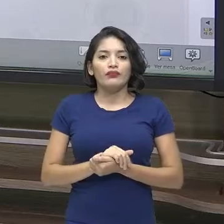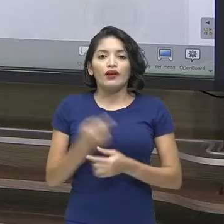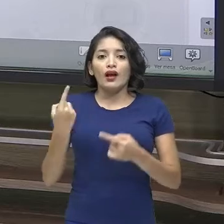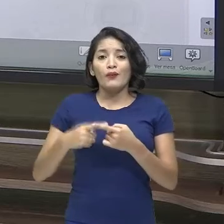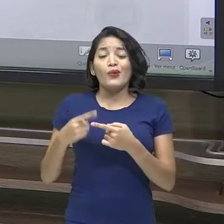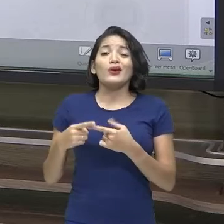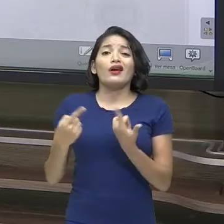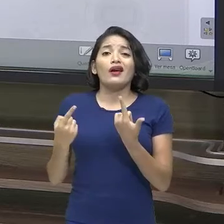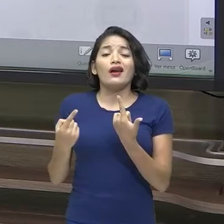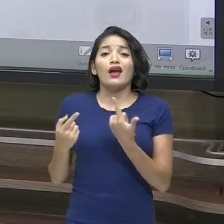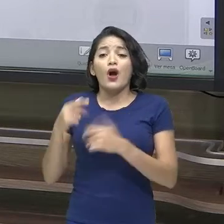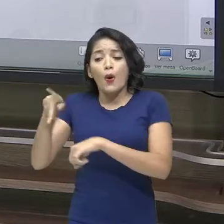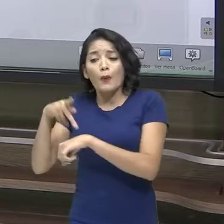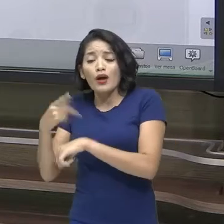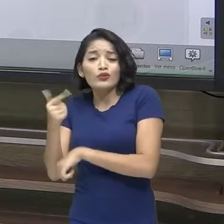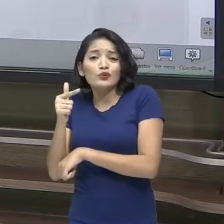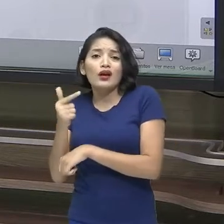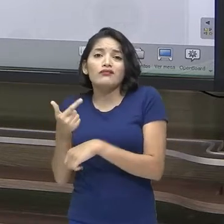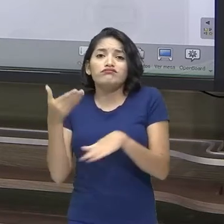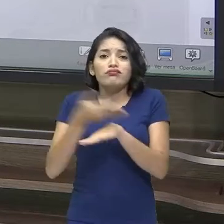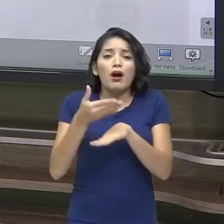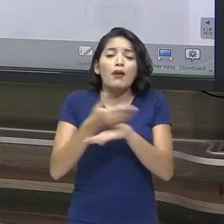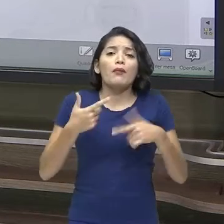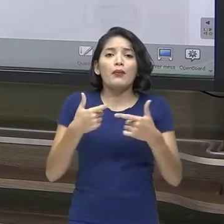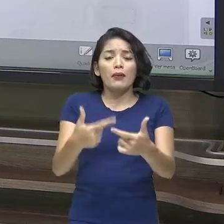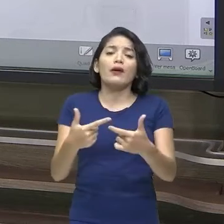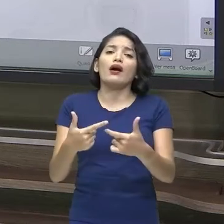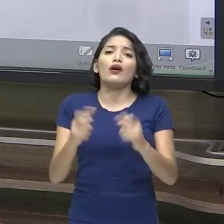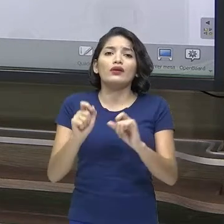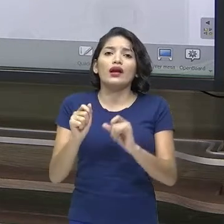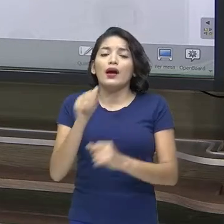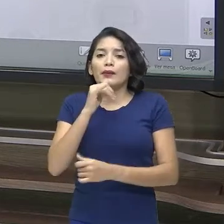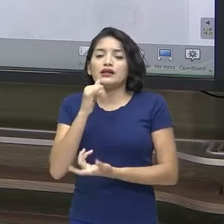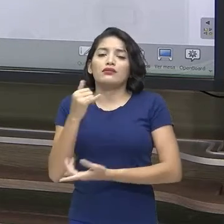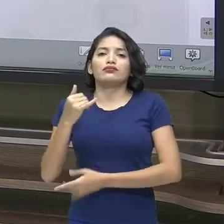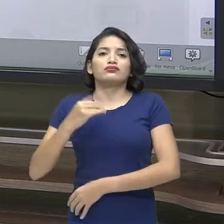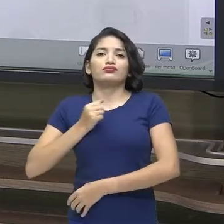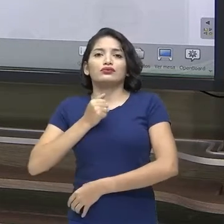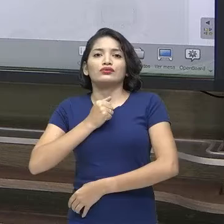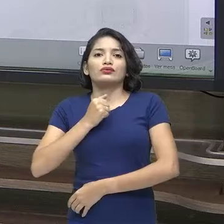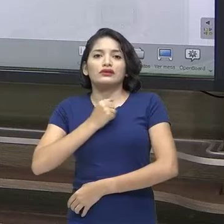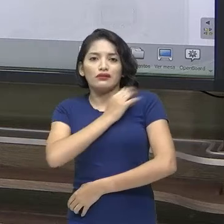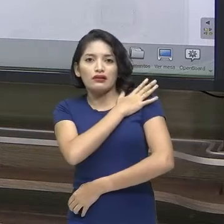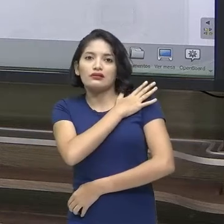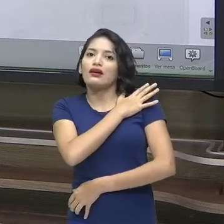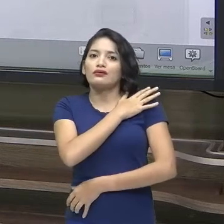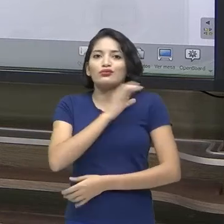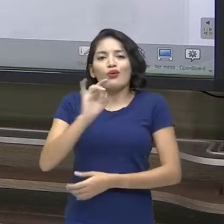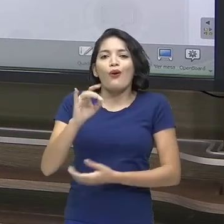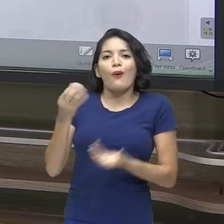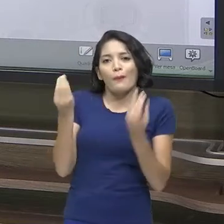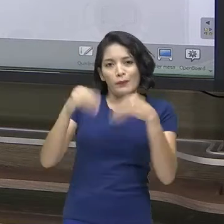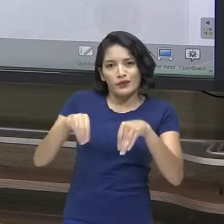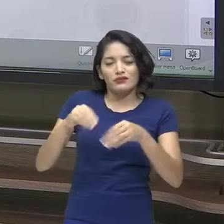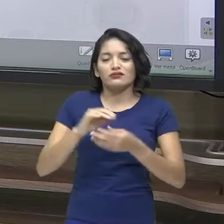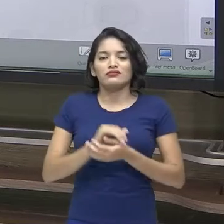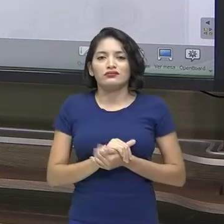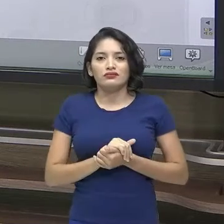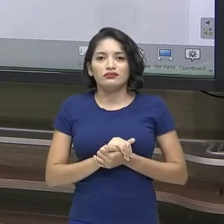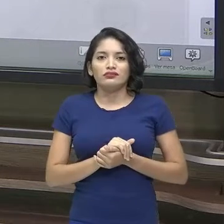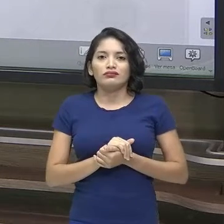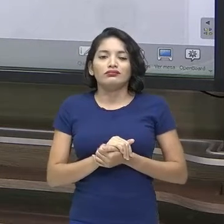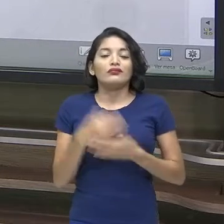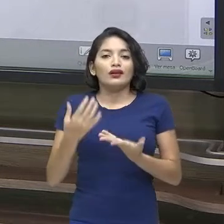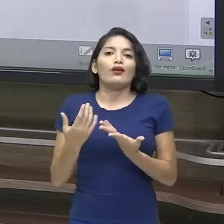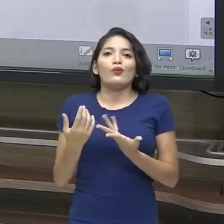não tem condições de estar numa guerra está ali sacrificando aquele seu exército. E, obviamente, também é dispendioso manter um